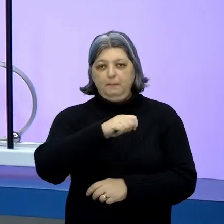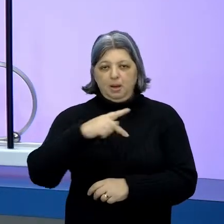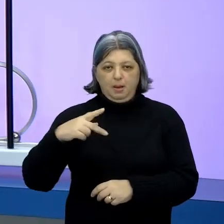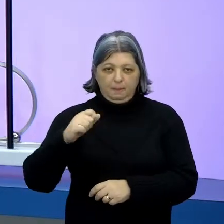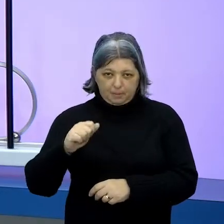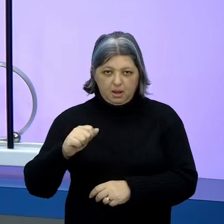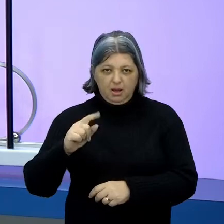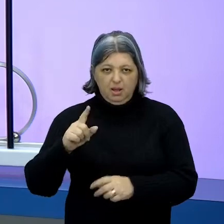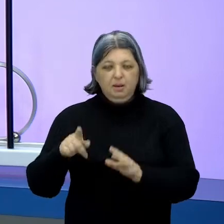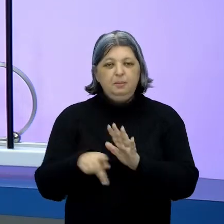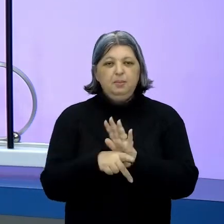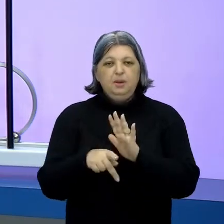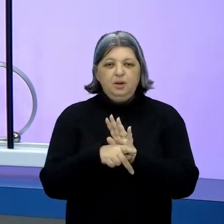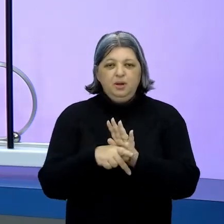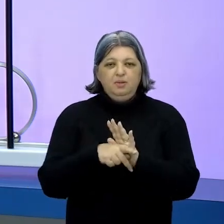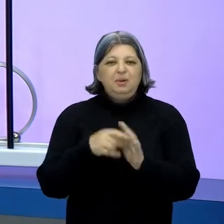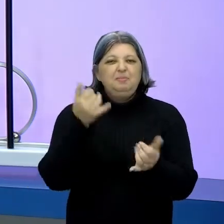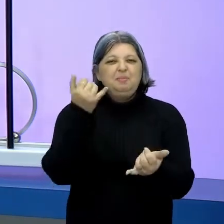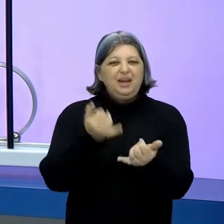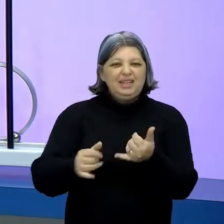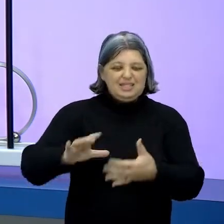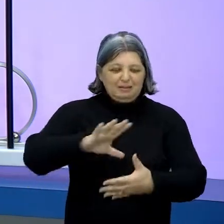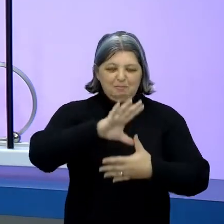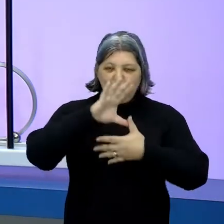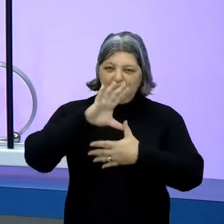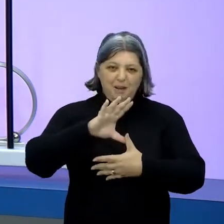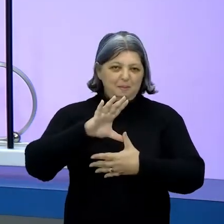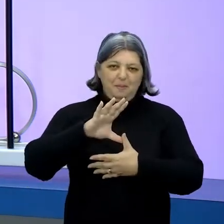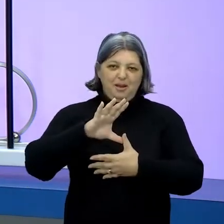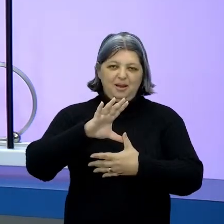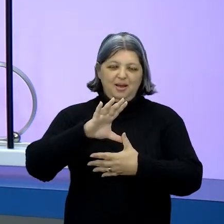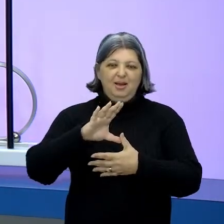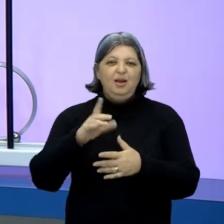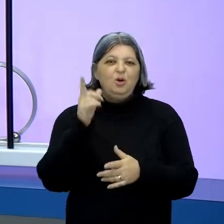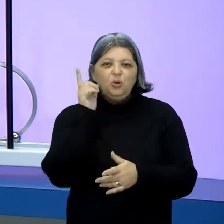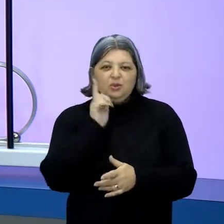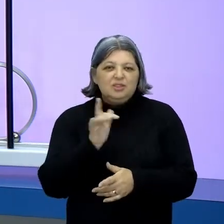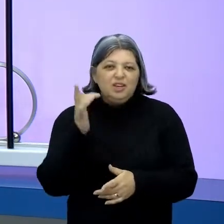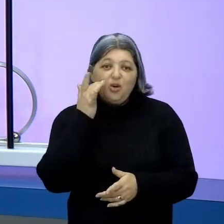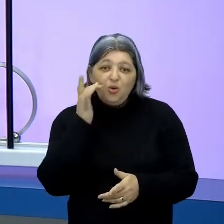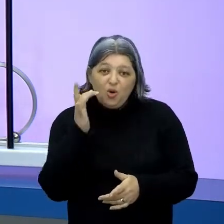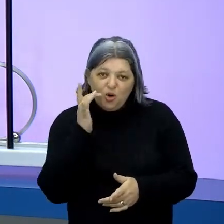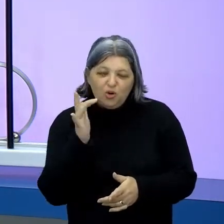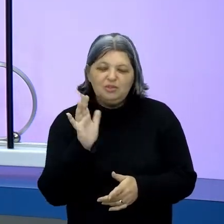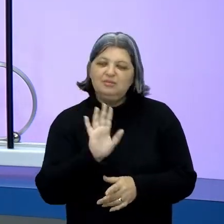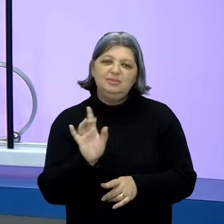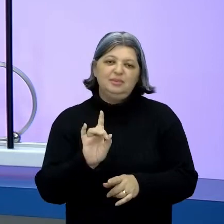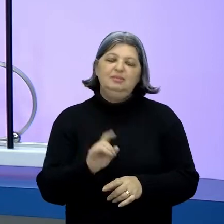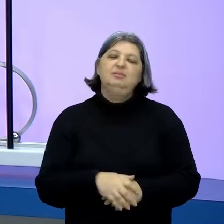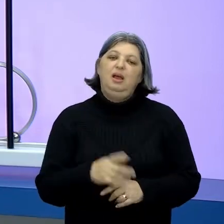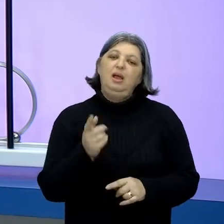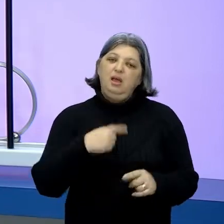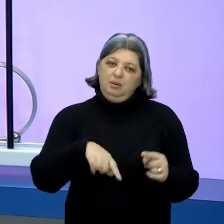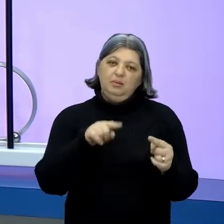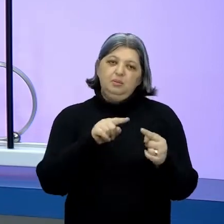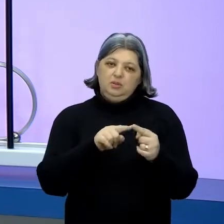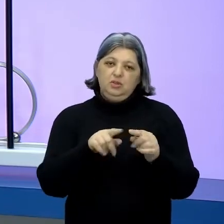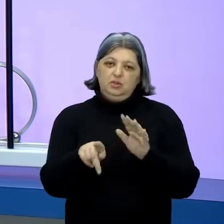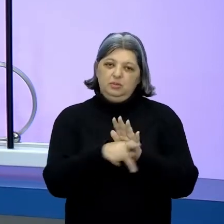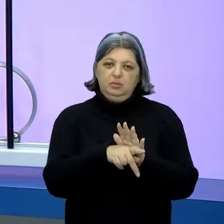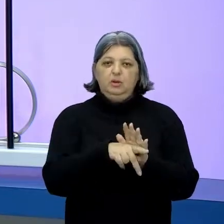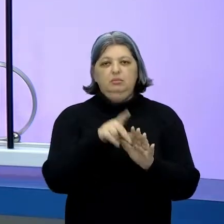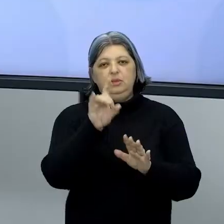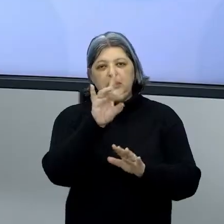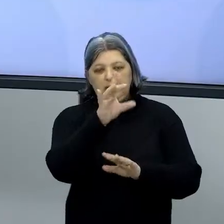esse nome remete muito a mapa do tesouro, né? Então, de encontrar a forma que a gente chega aí para alcançar os nossos objetivos em cada